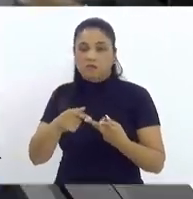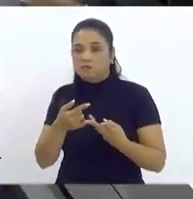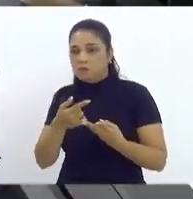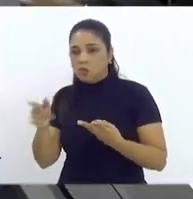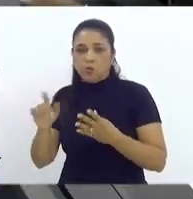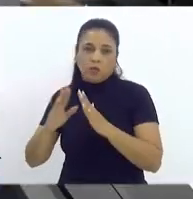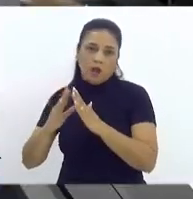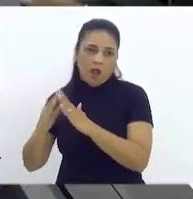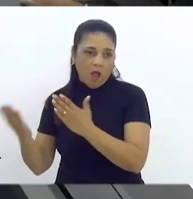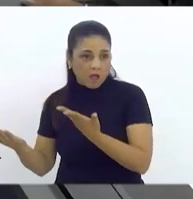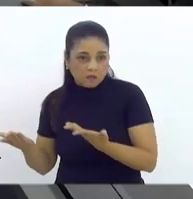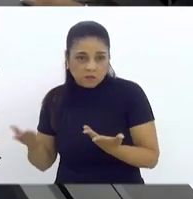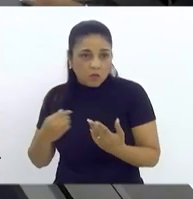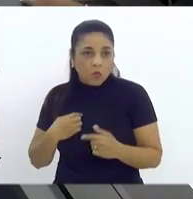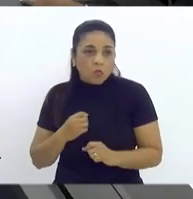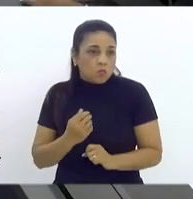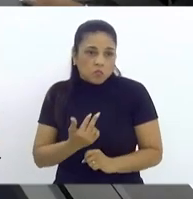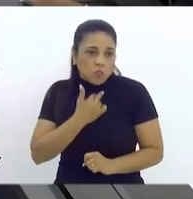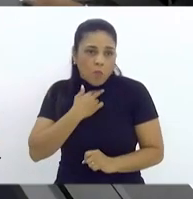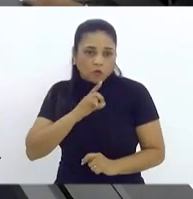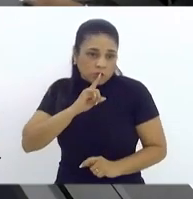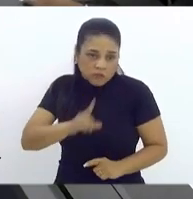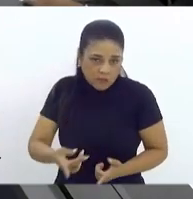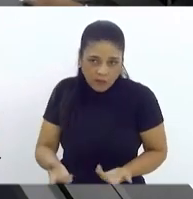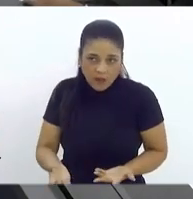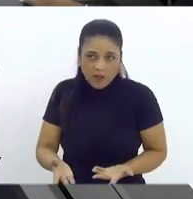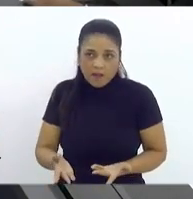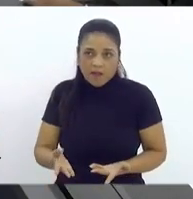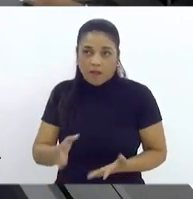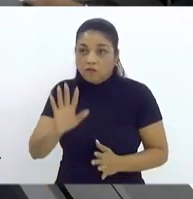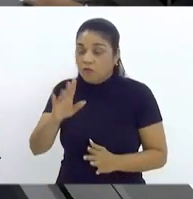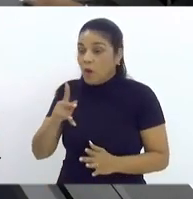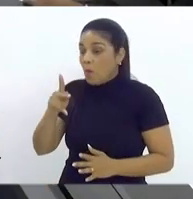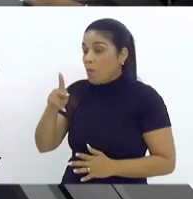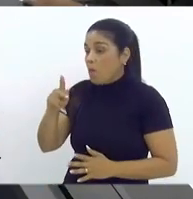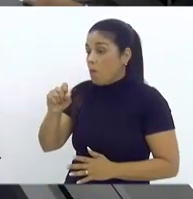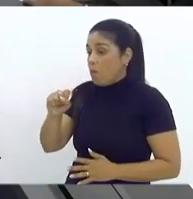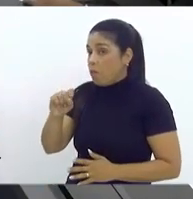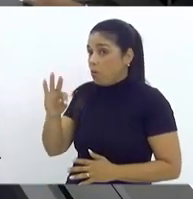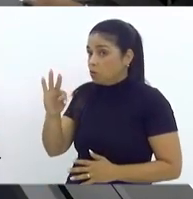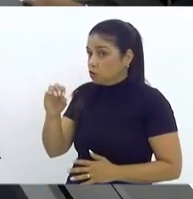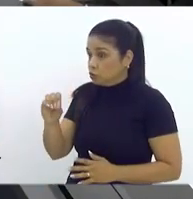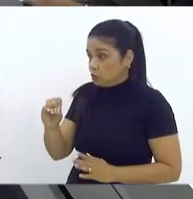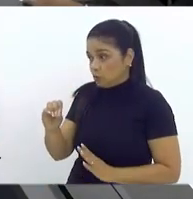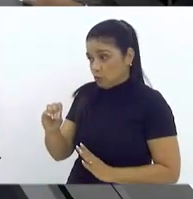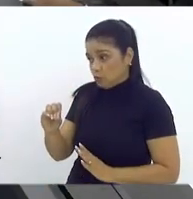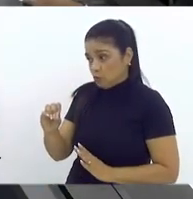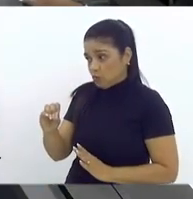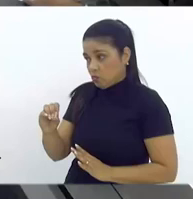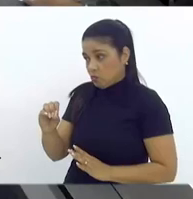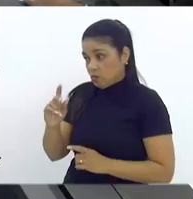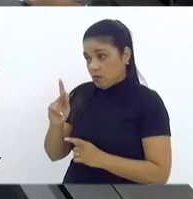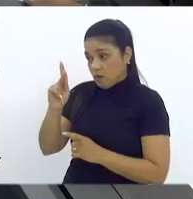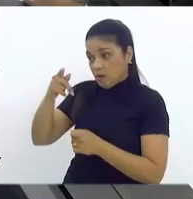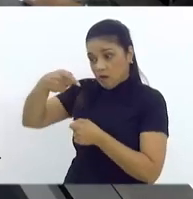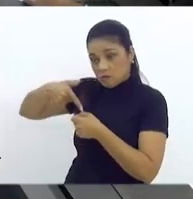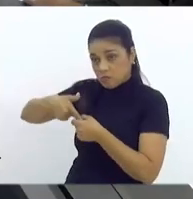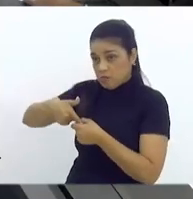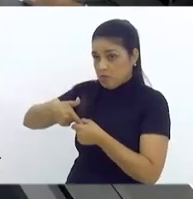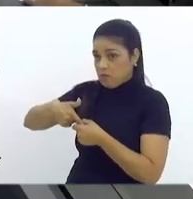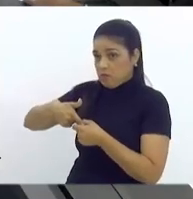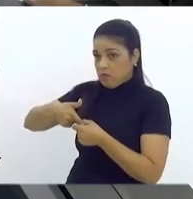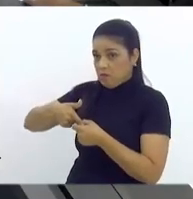a senhora conceder... Presidente, deputado Val está se referindo a posto de gasolina, não é a padaria. Isso. Vamos ser claros aqui que a questão que mais